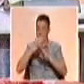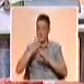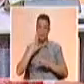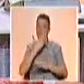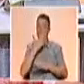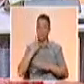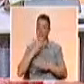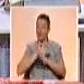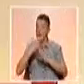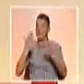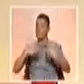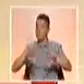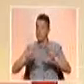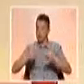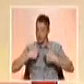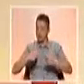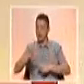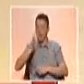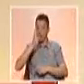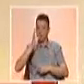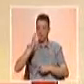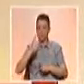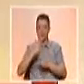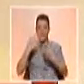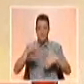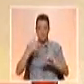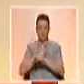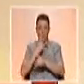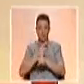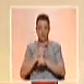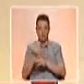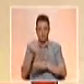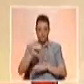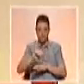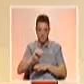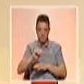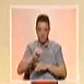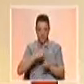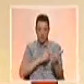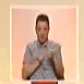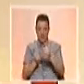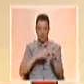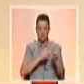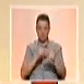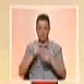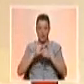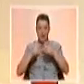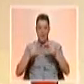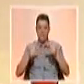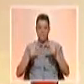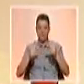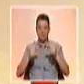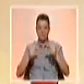Depende da relva, claro, mas gasta muito mais água. Mas uma das coisas que se pode fazer é colocar uma irrigação em que as plantas não ficam